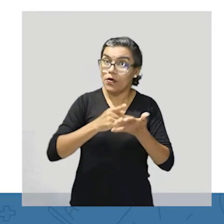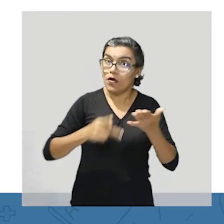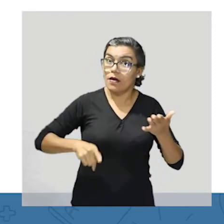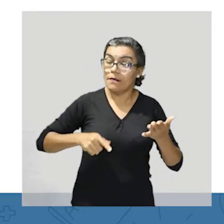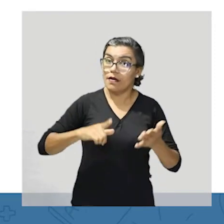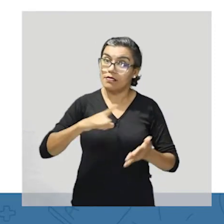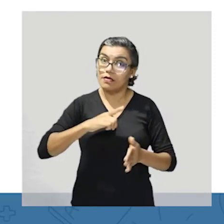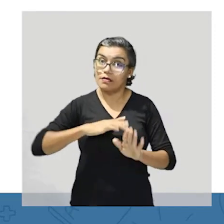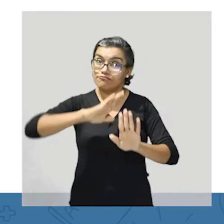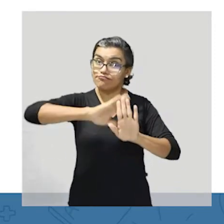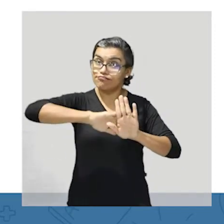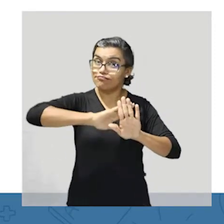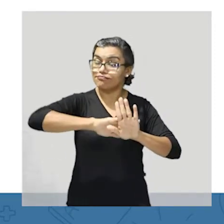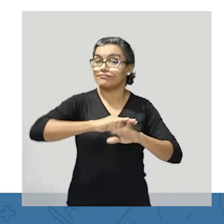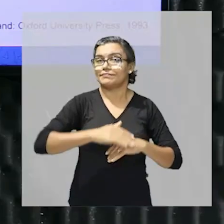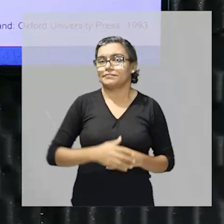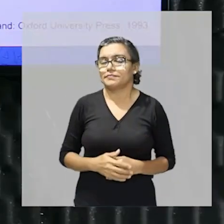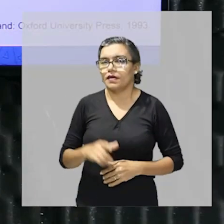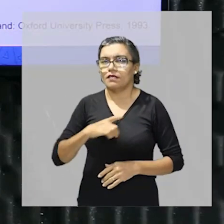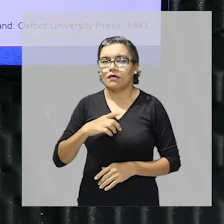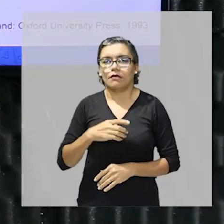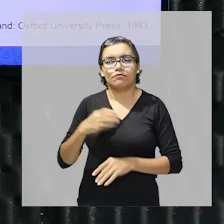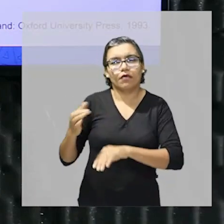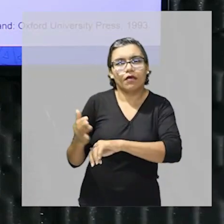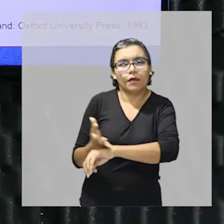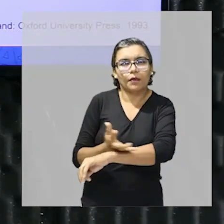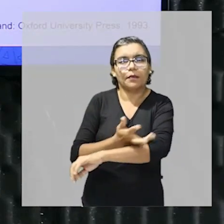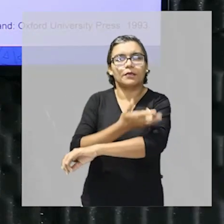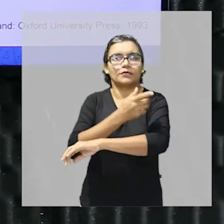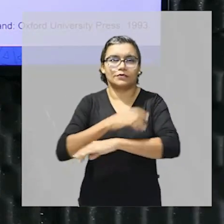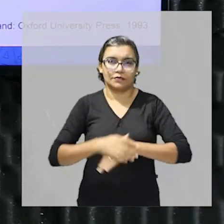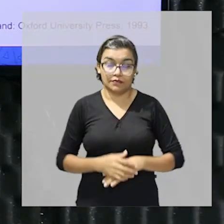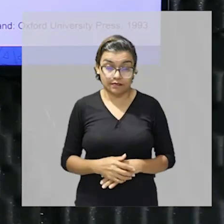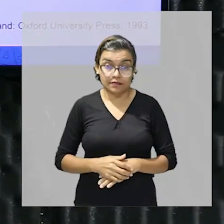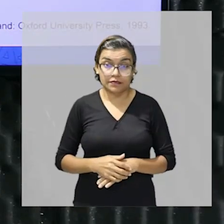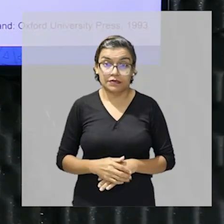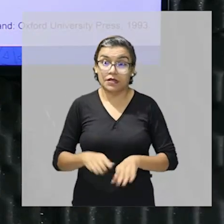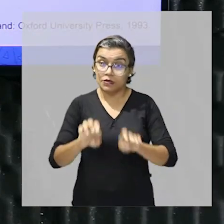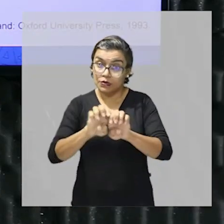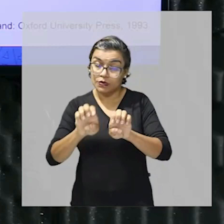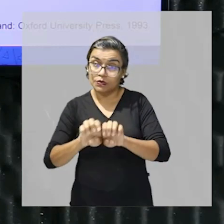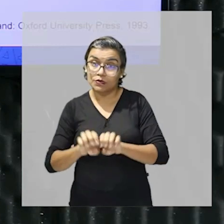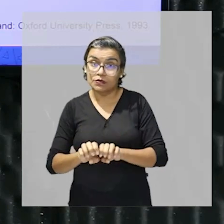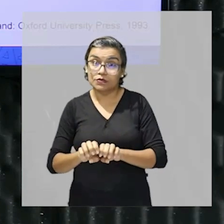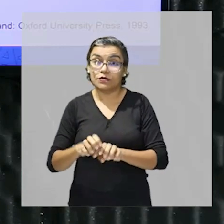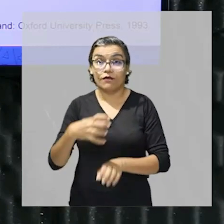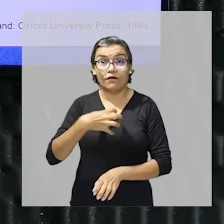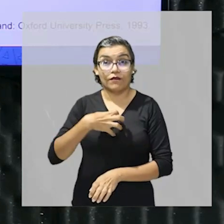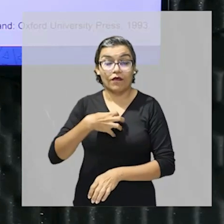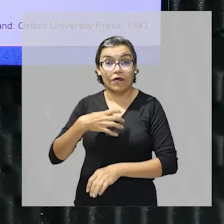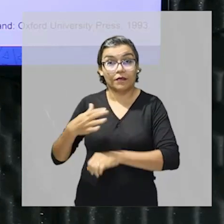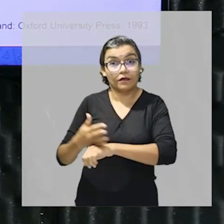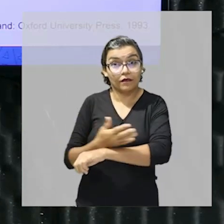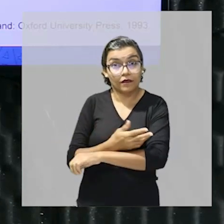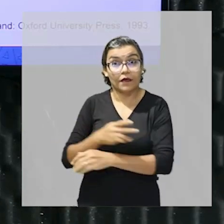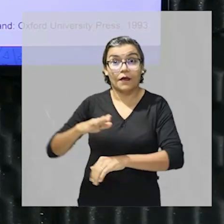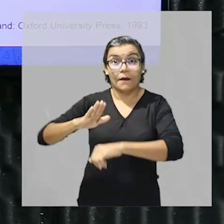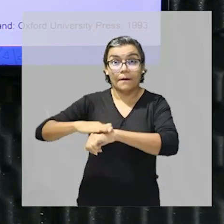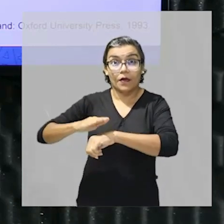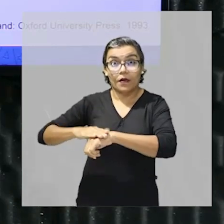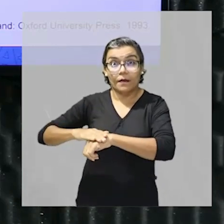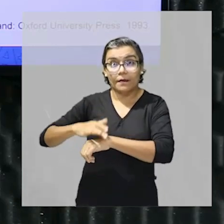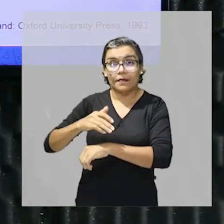um pouco de ideia de emoção, da construção emotiva do próprio autor